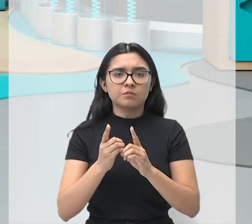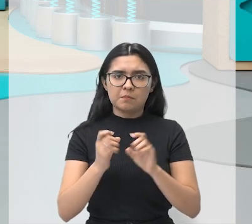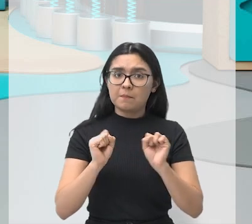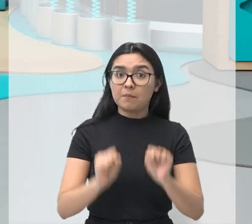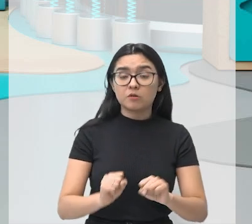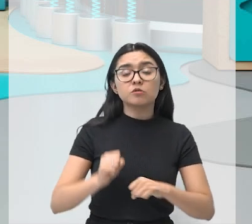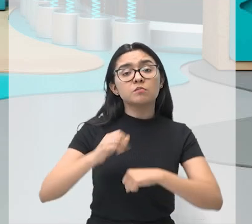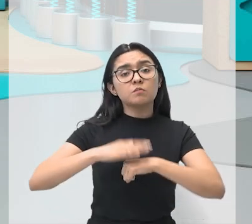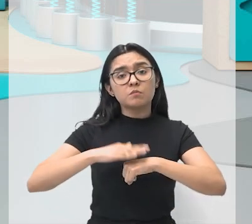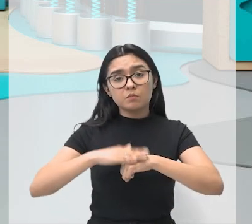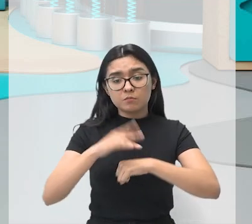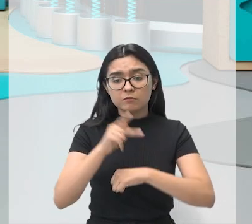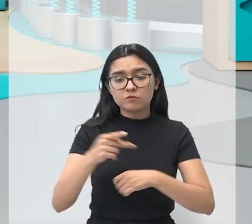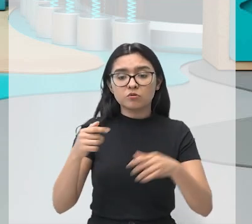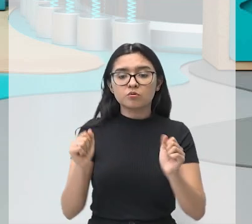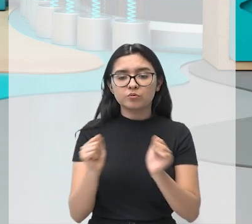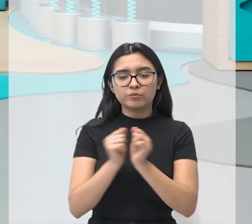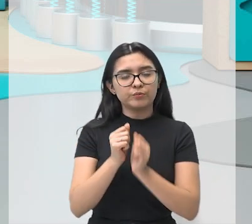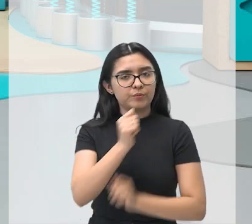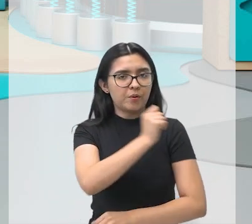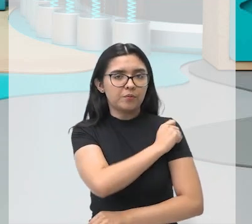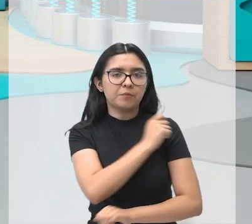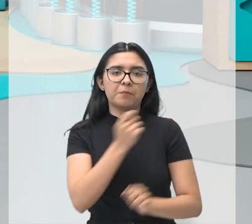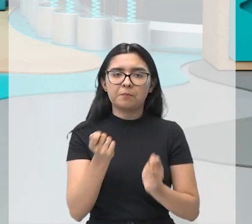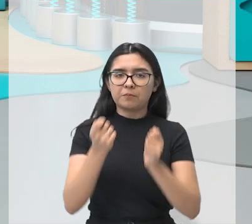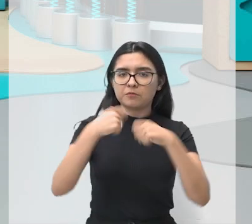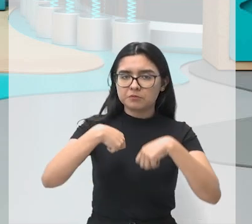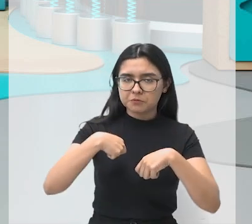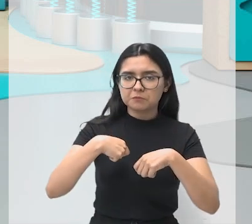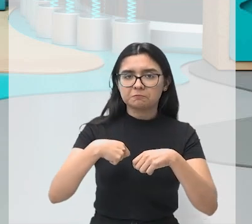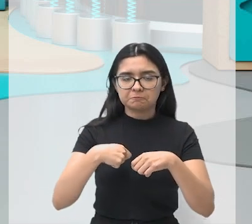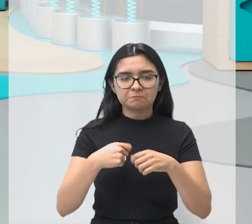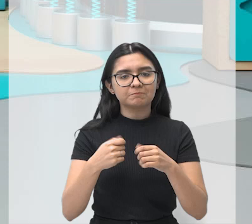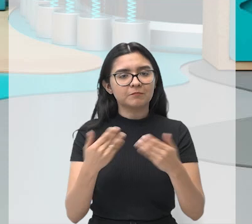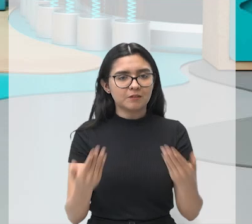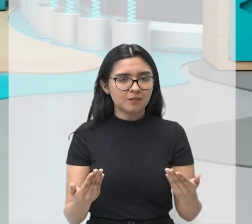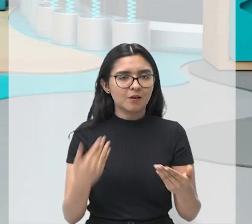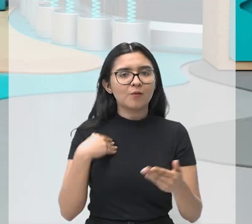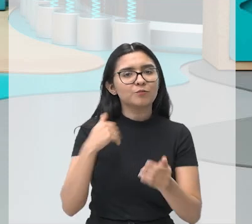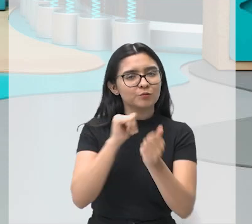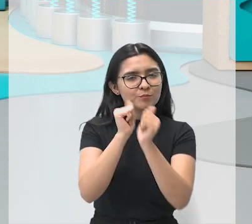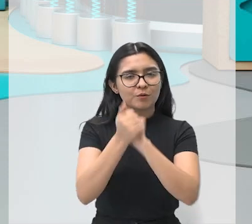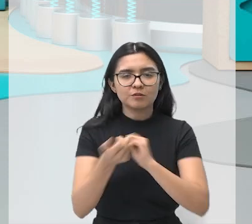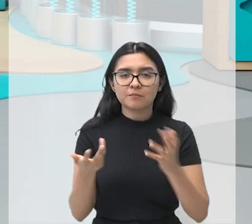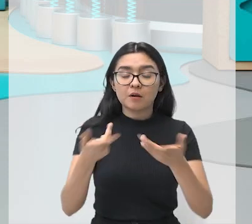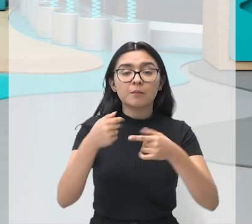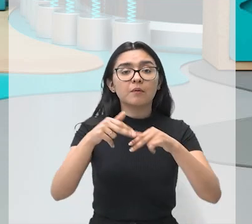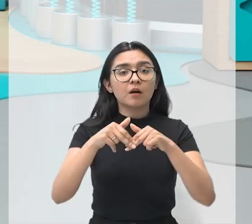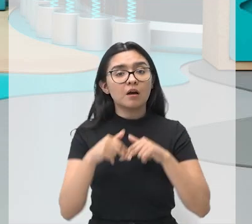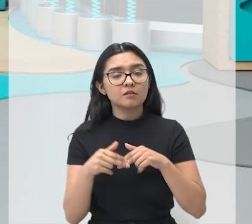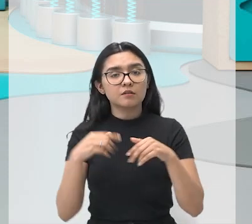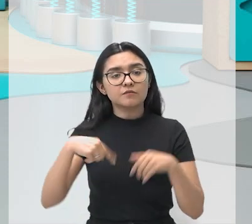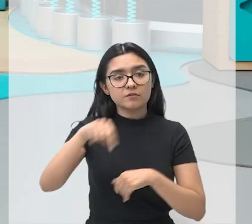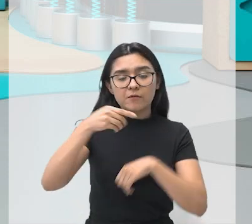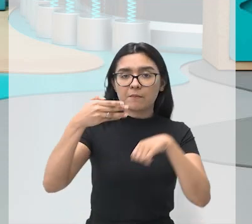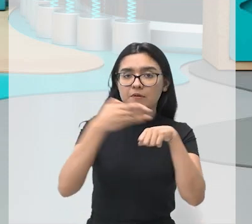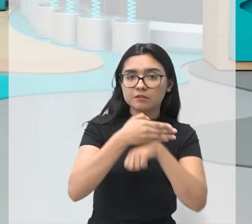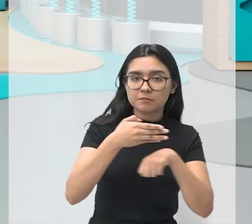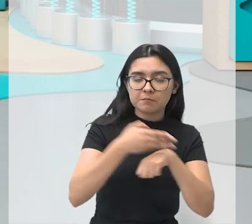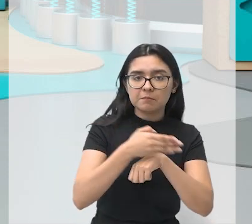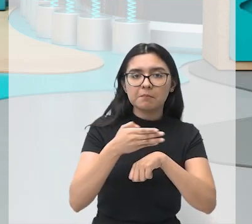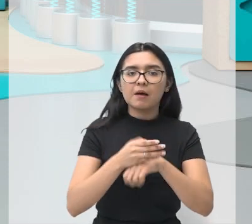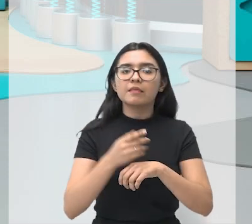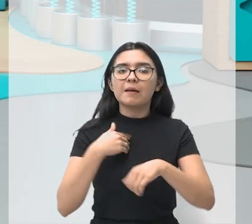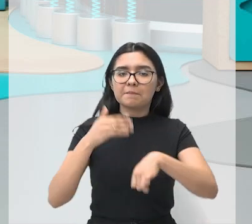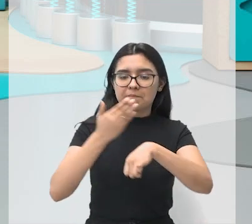por professores e alunos, o que já transforma a atividade em algo maravilhoso, porque você vai participar não só